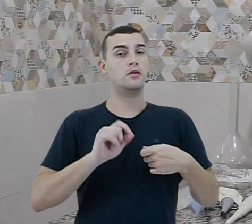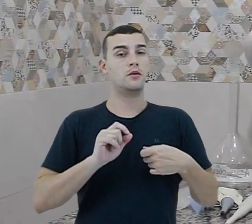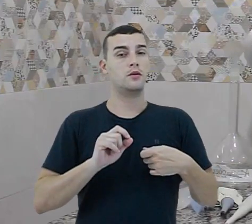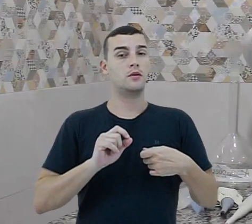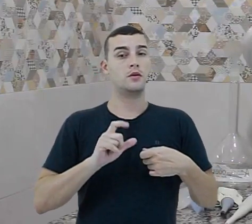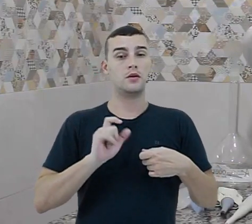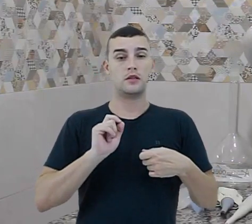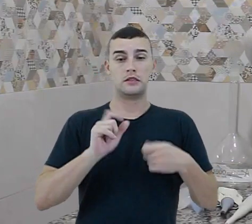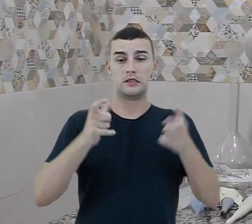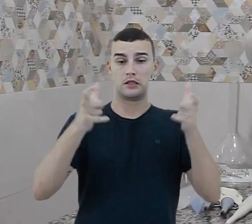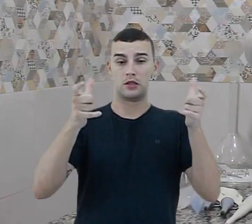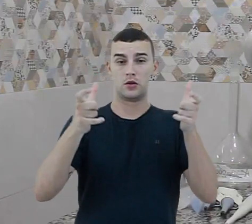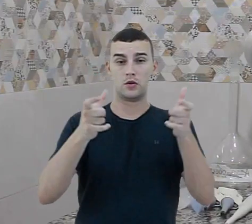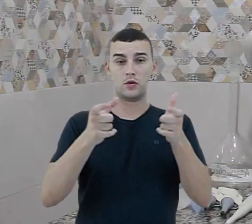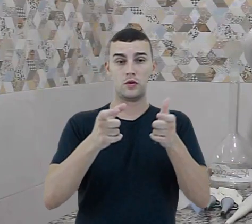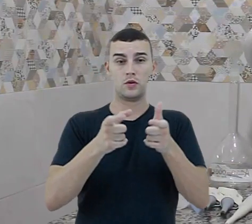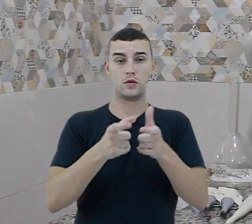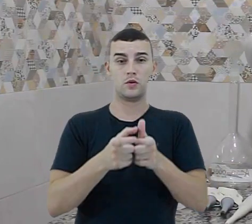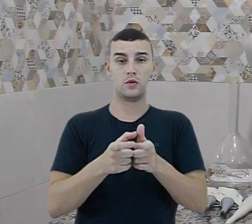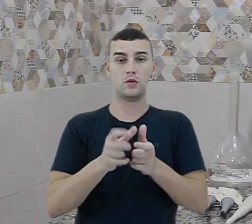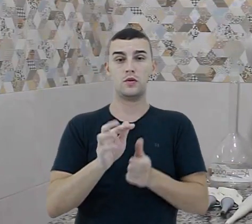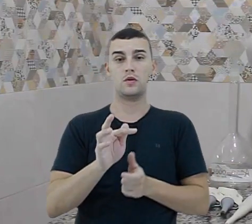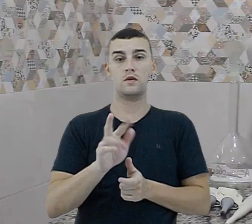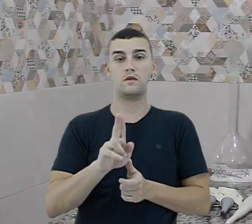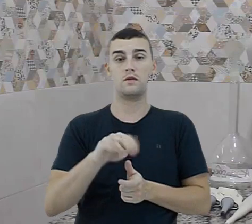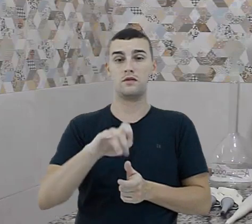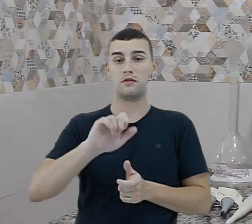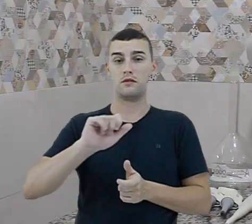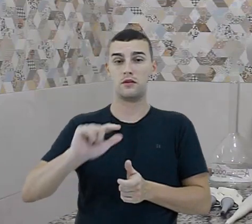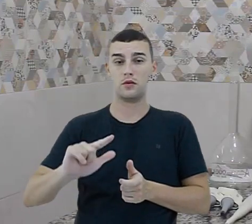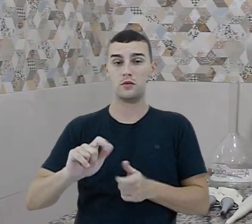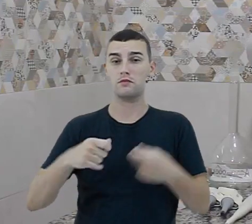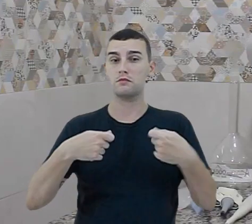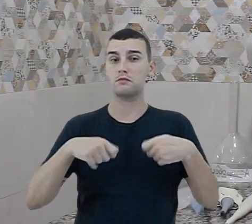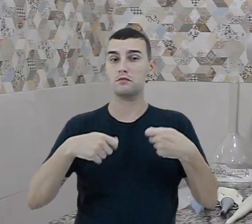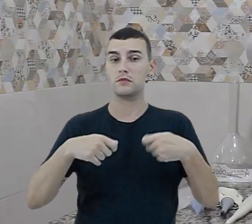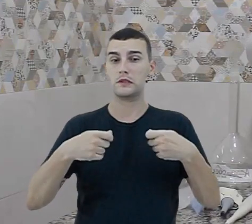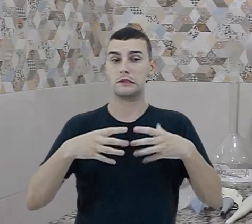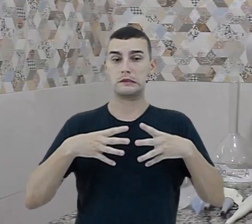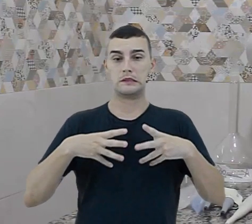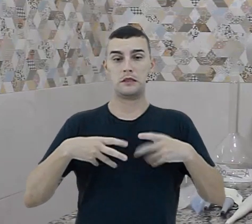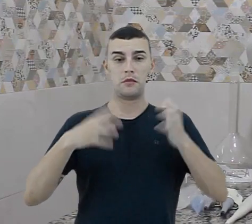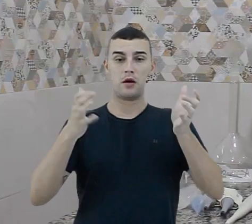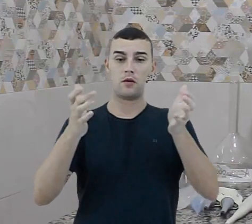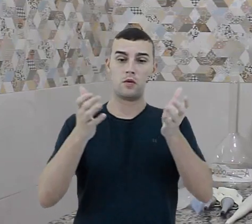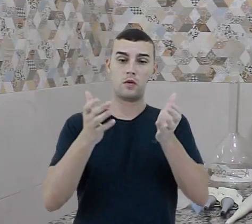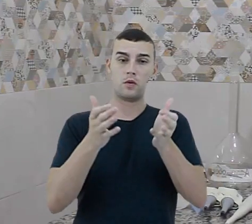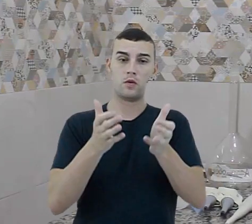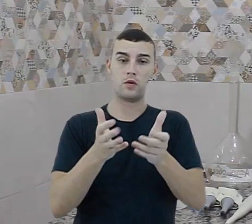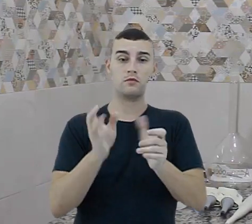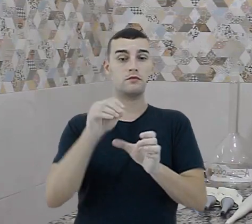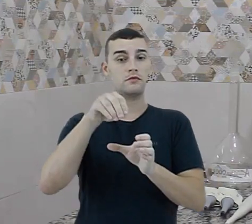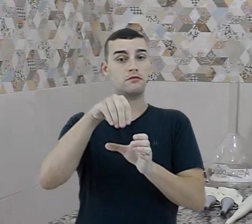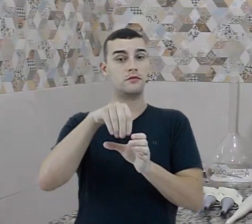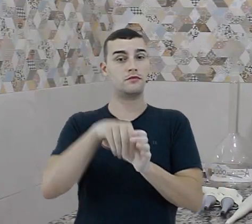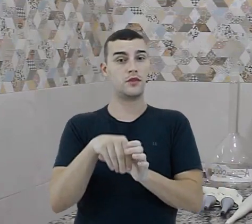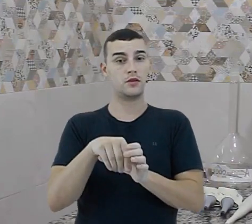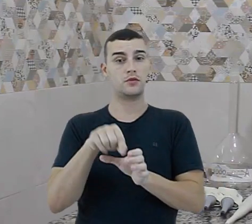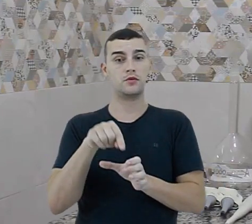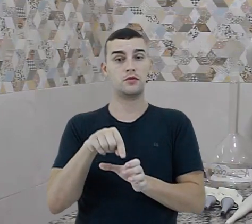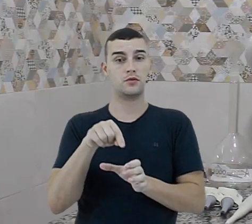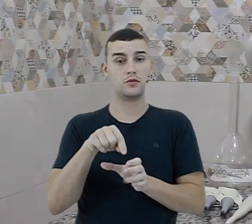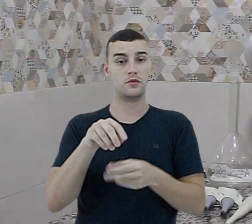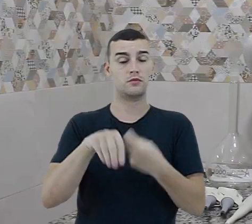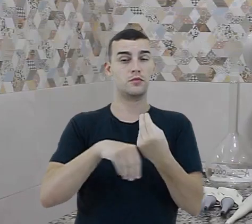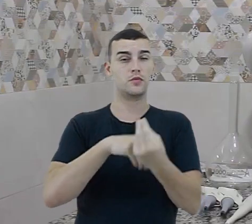e atentar que eu tenho que lavar todo esse funil para que todo o meu reagente, todo o meu soluto venha de fato cair aqui